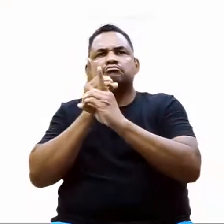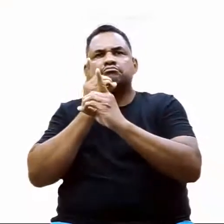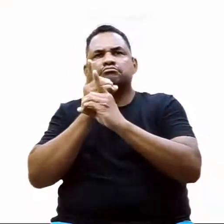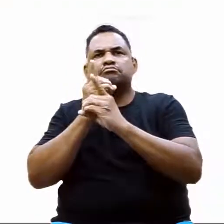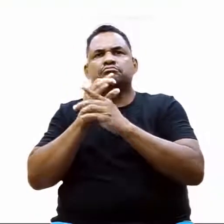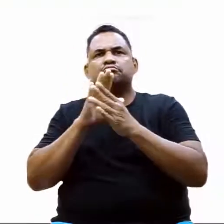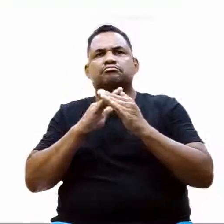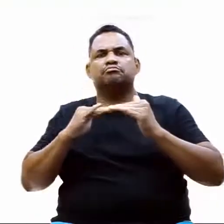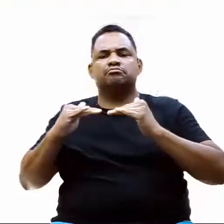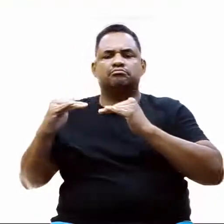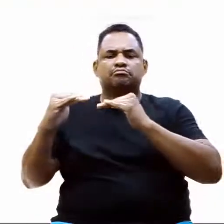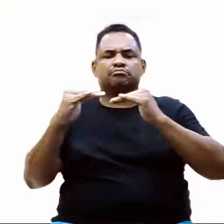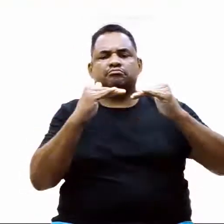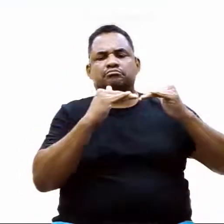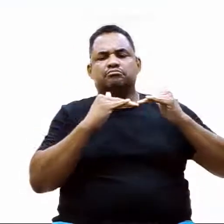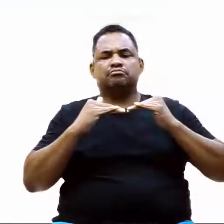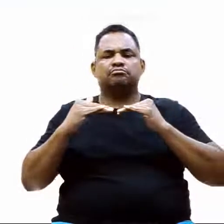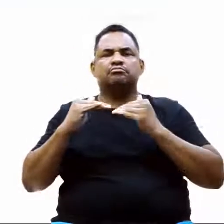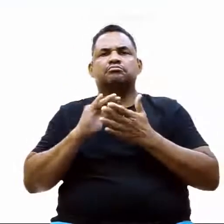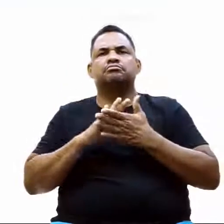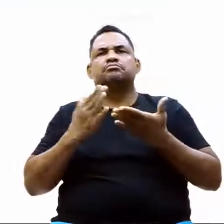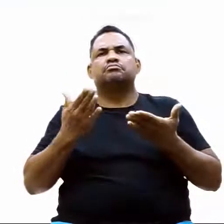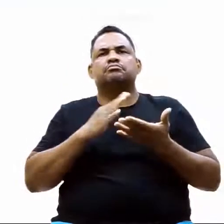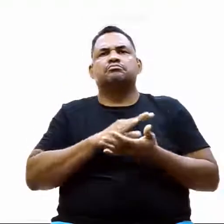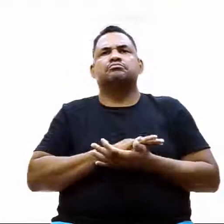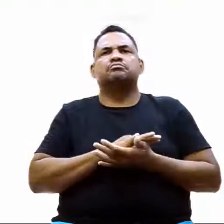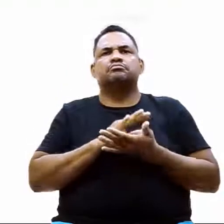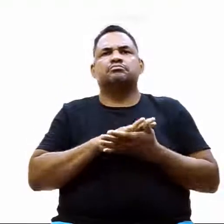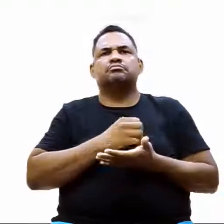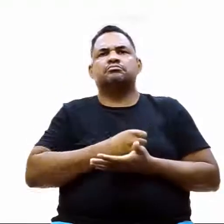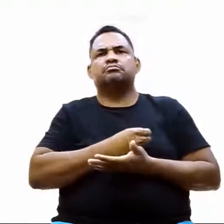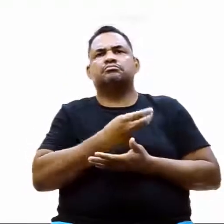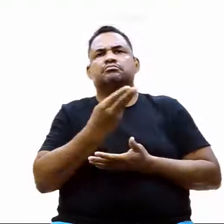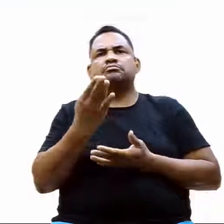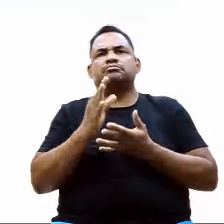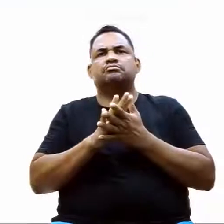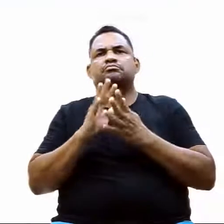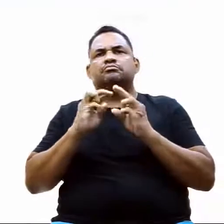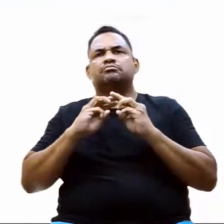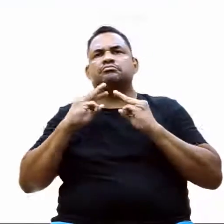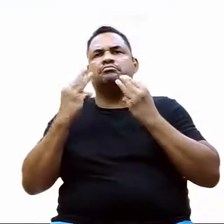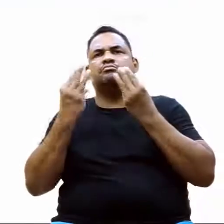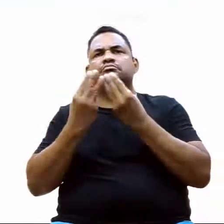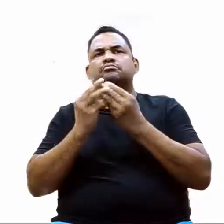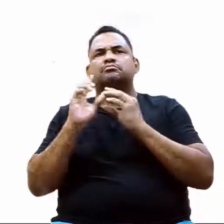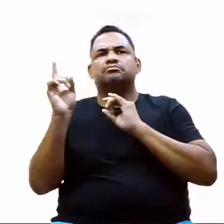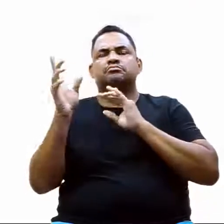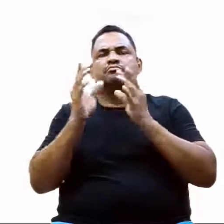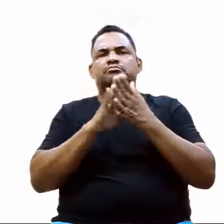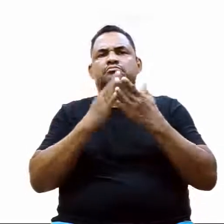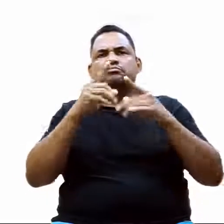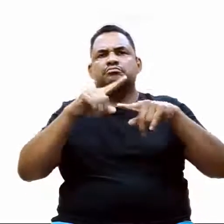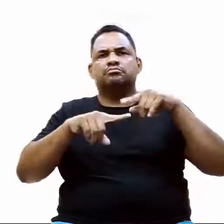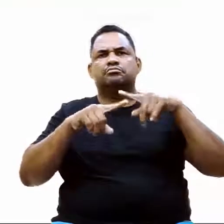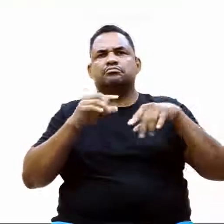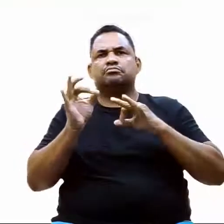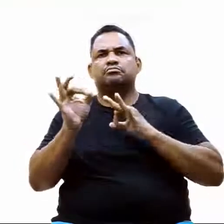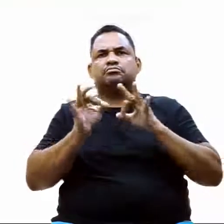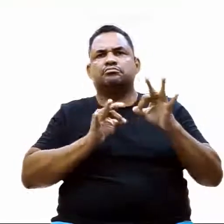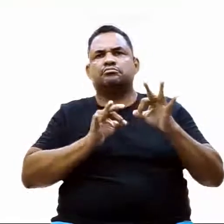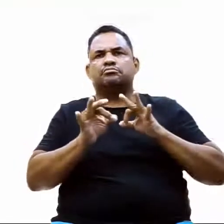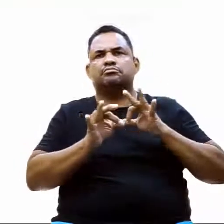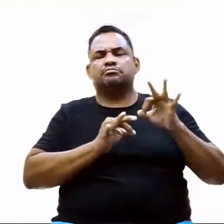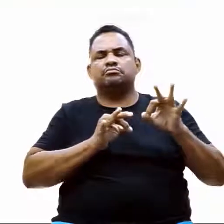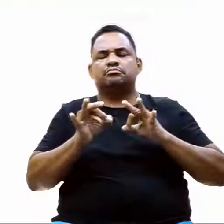a proporção ou a composição em massa de cada um dos elementos que